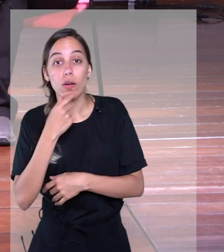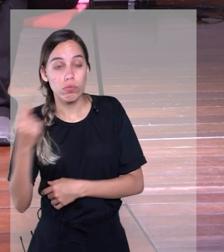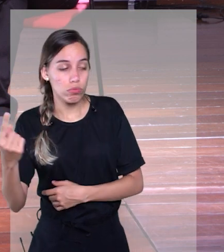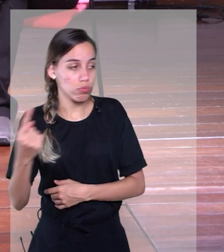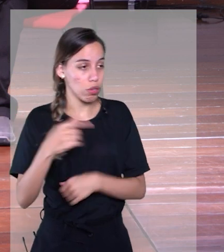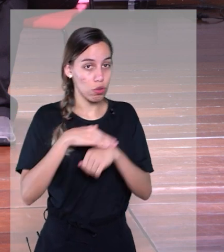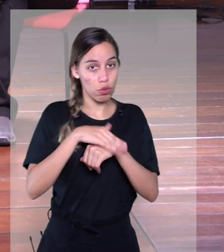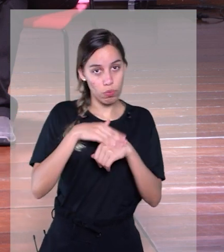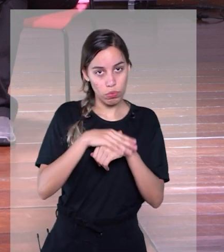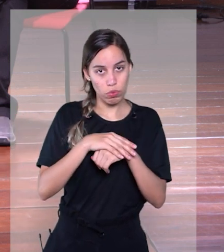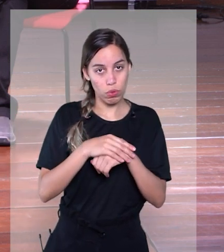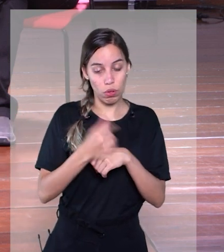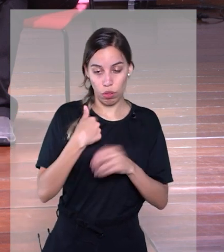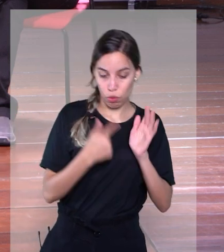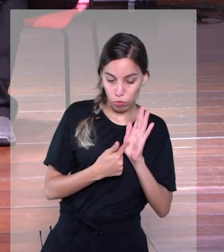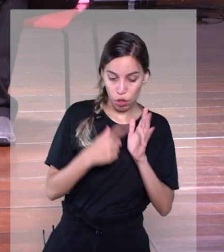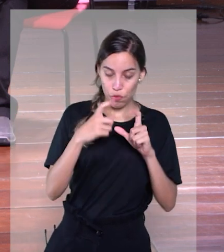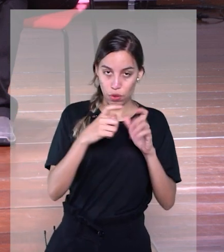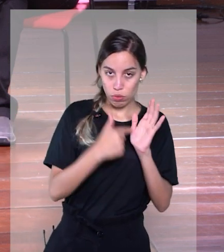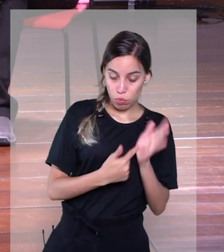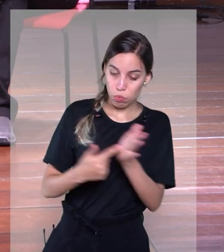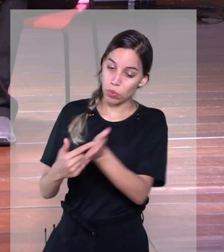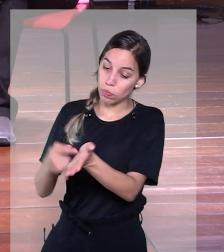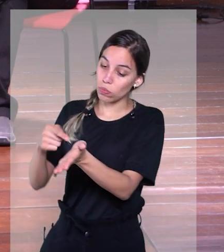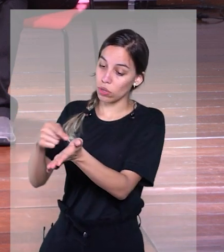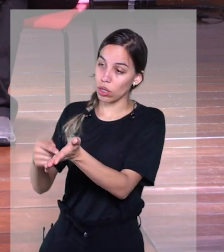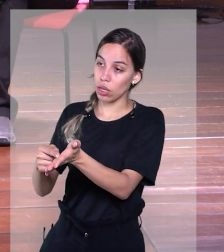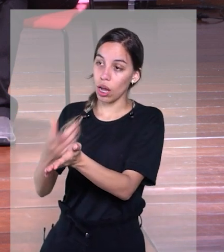fisionomia do Carlos, e ele fez um excelente trabalho. Depois acabou